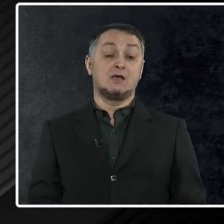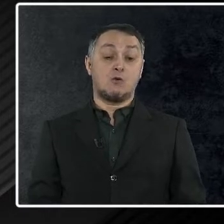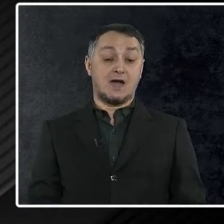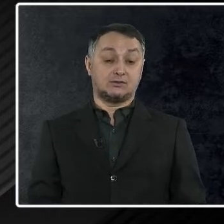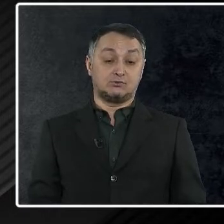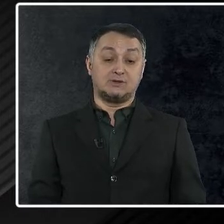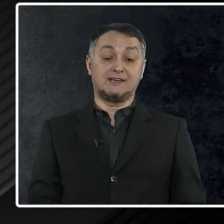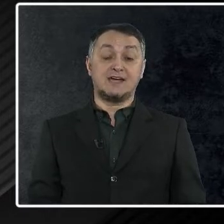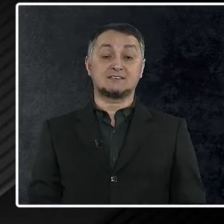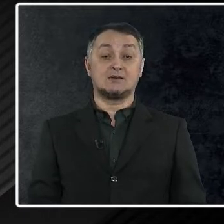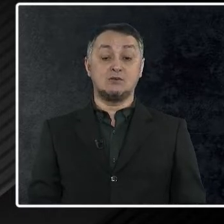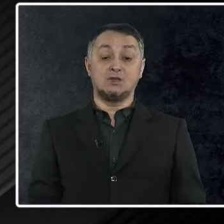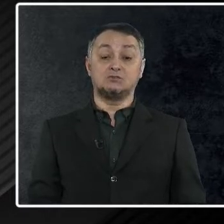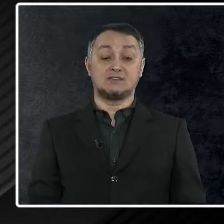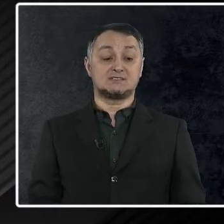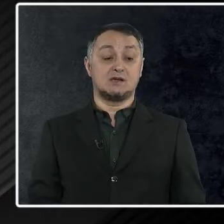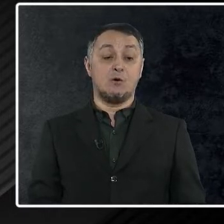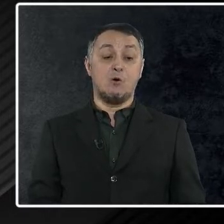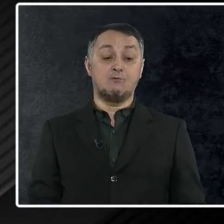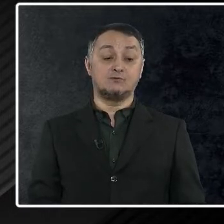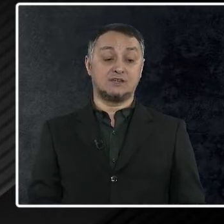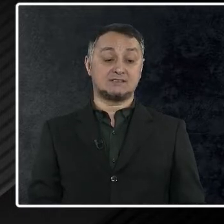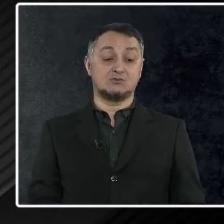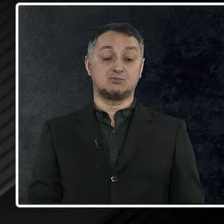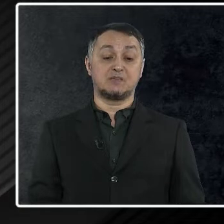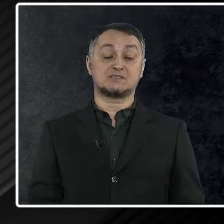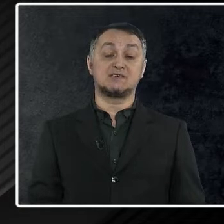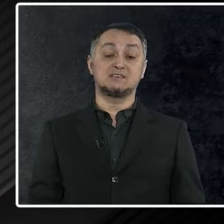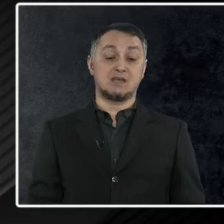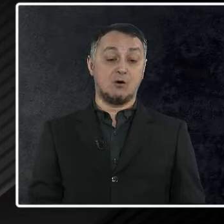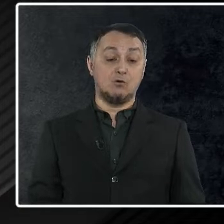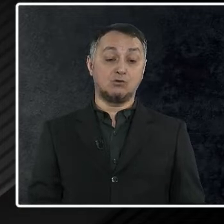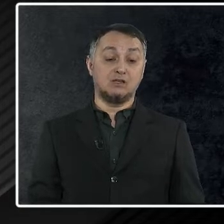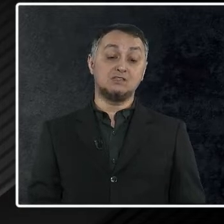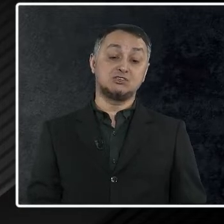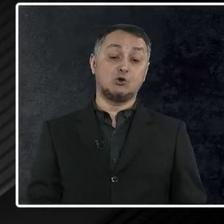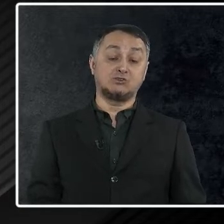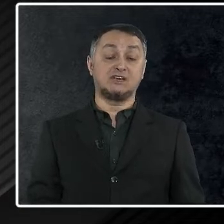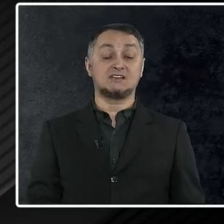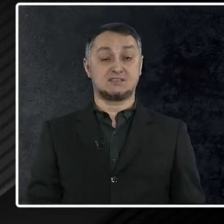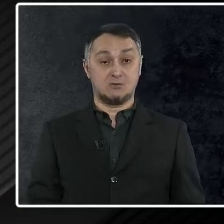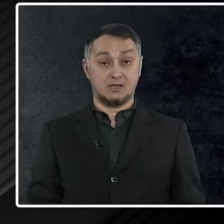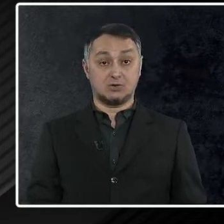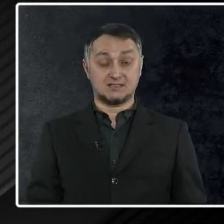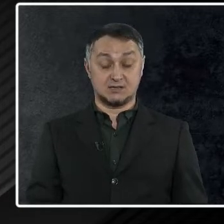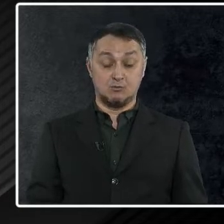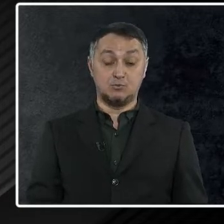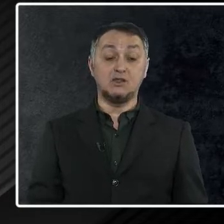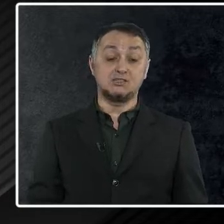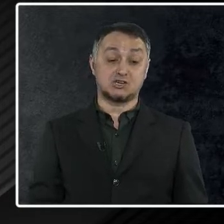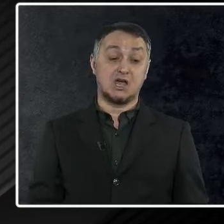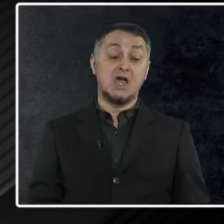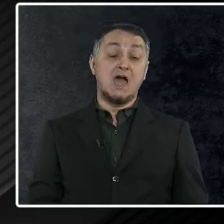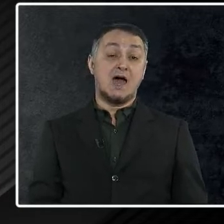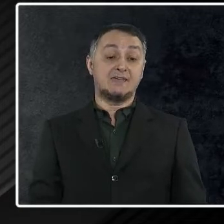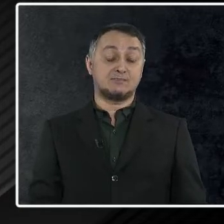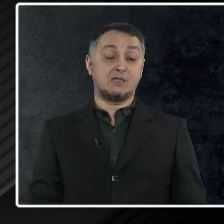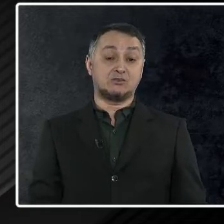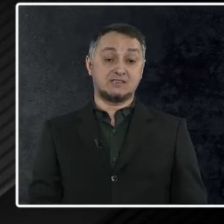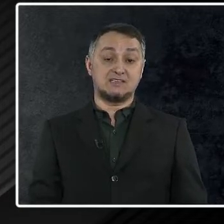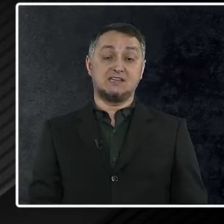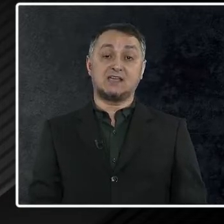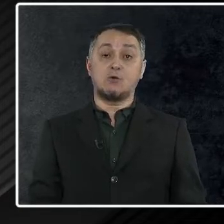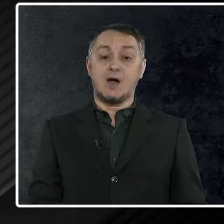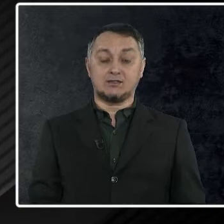eleitorais. 4. Criação e manutenção ou fundação de pesquisa e de doutrinação e educação política. A